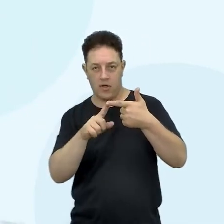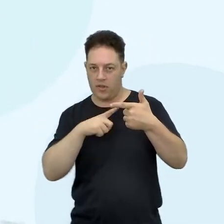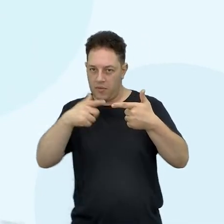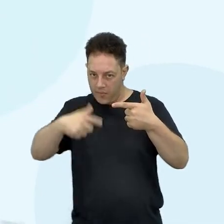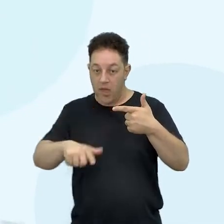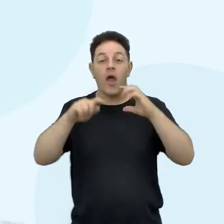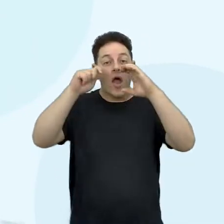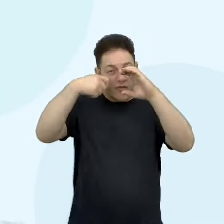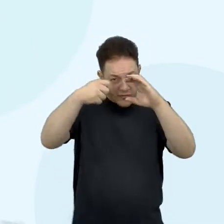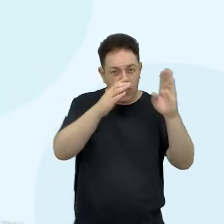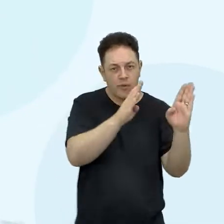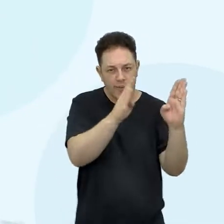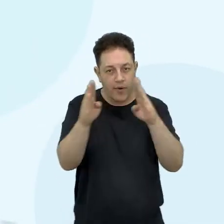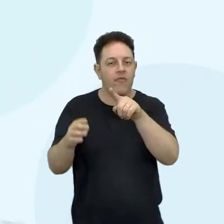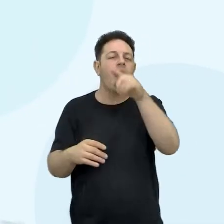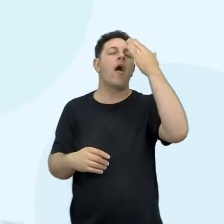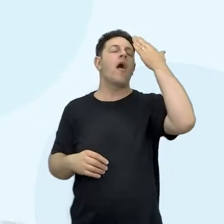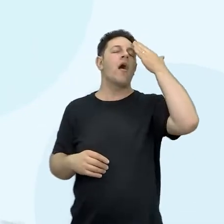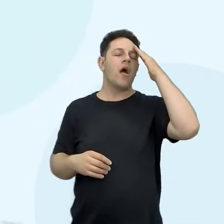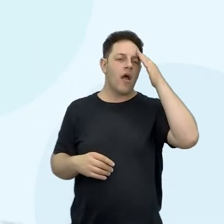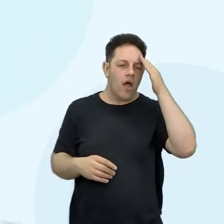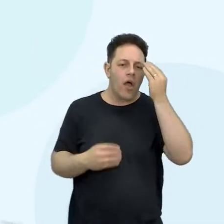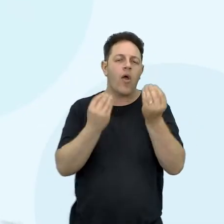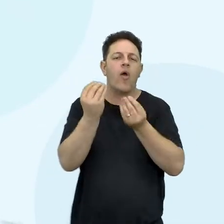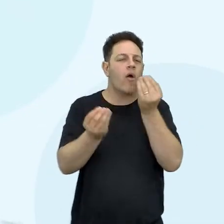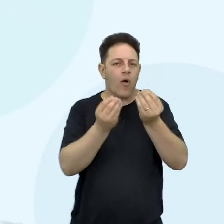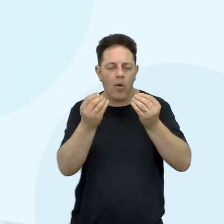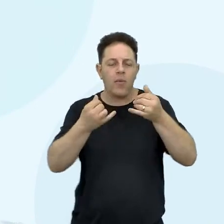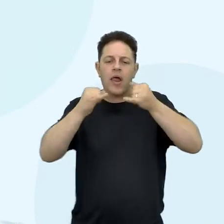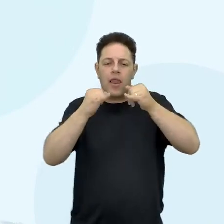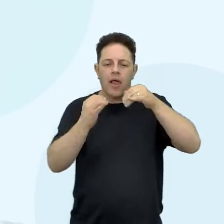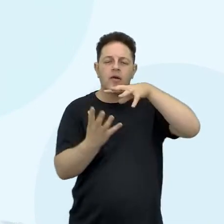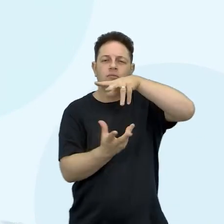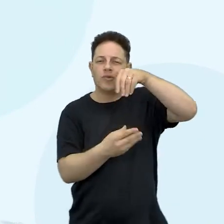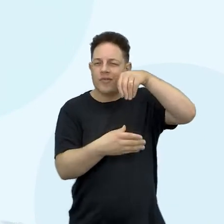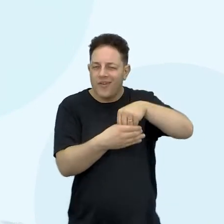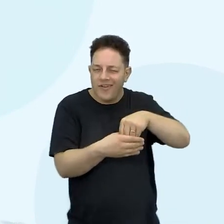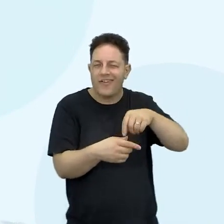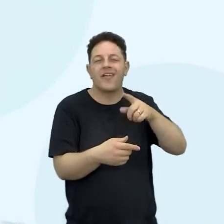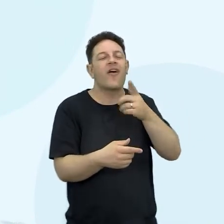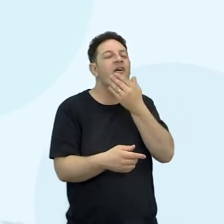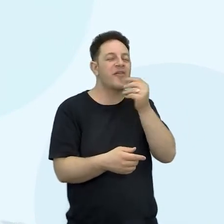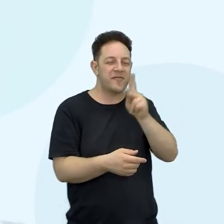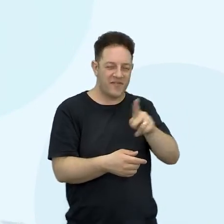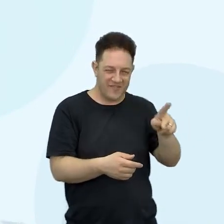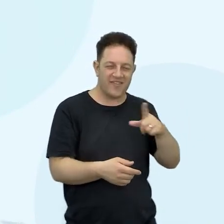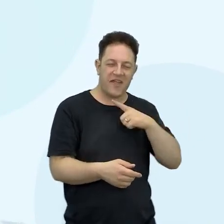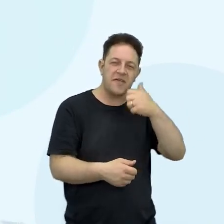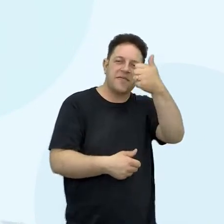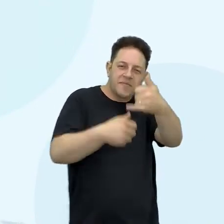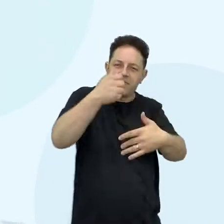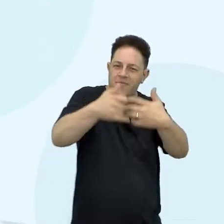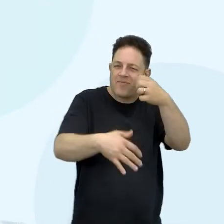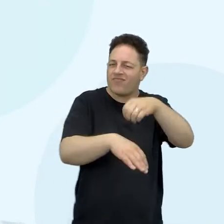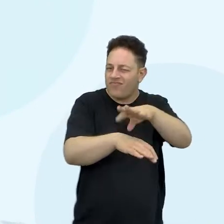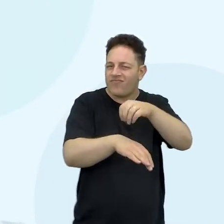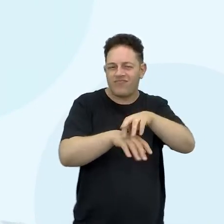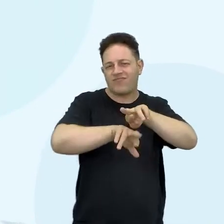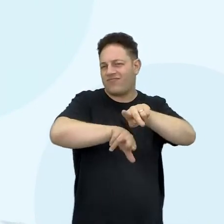vídeo, vocês vão encontrar aí nessa referência do mundo da elétrica, é um professor aí que explica várias coisas